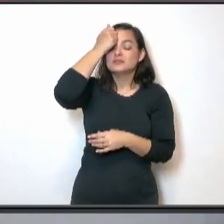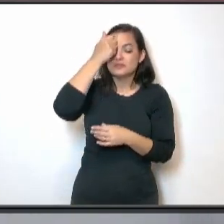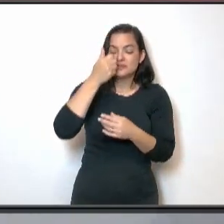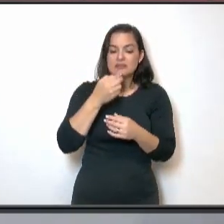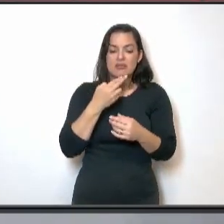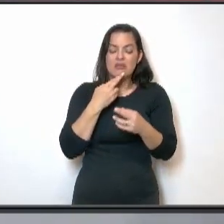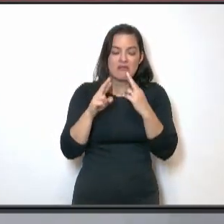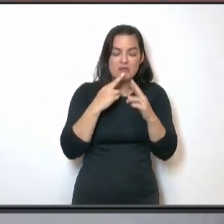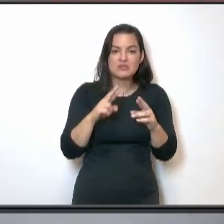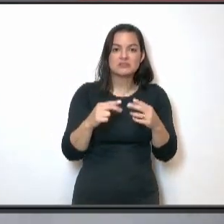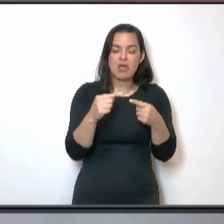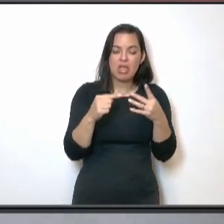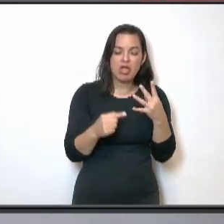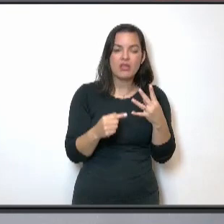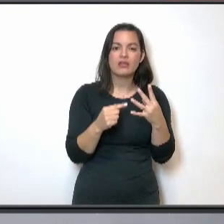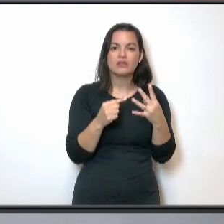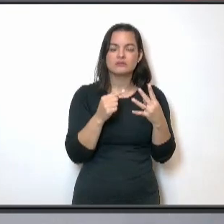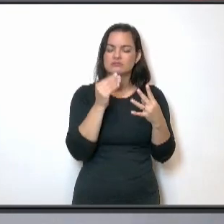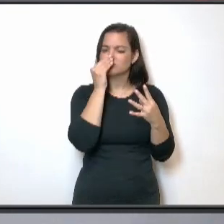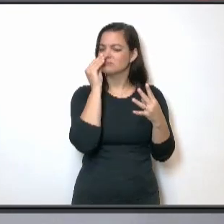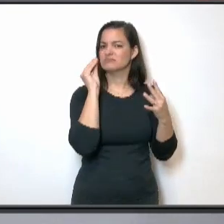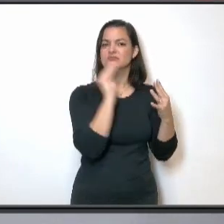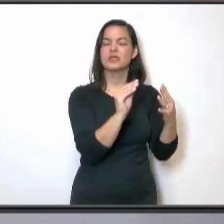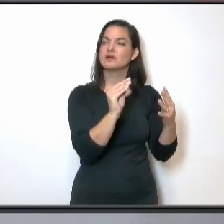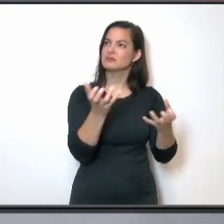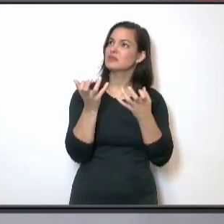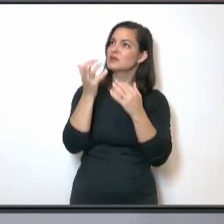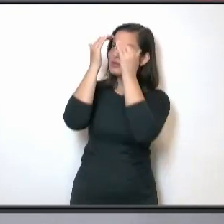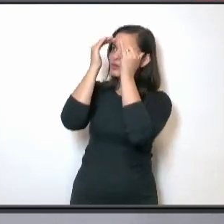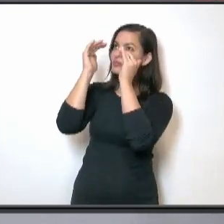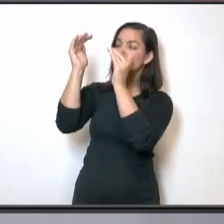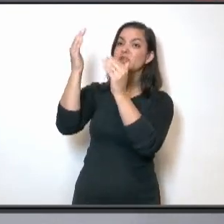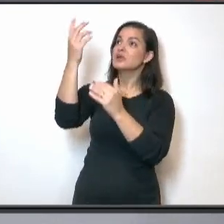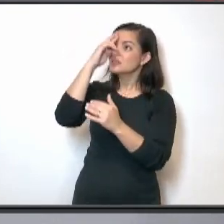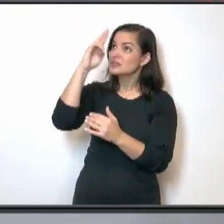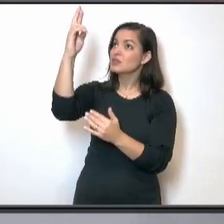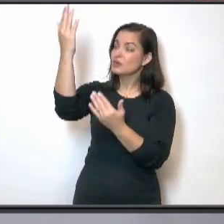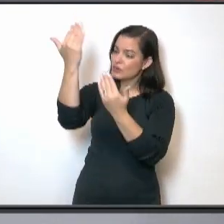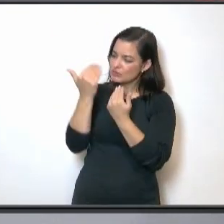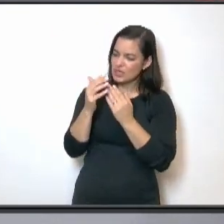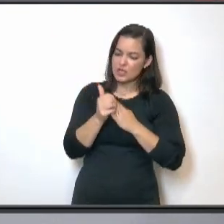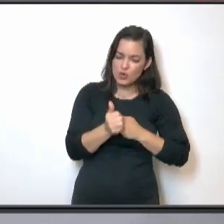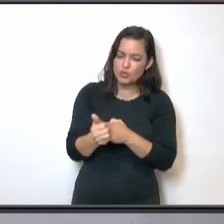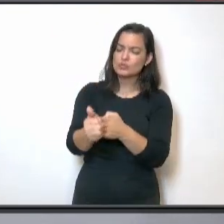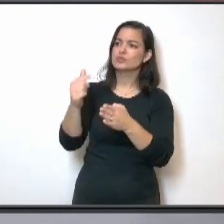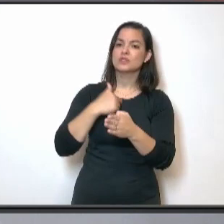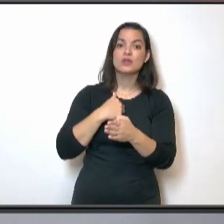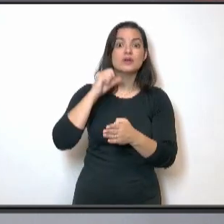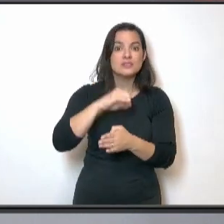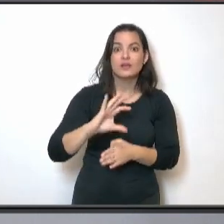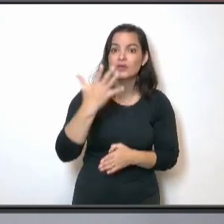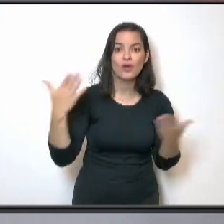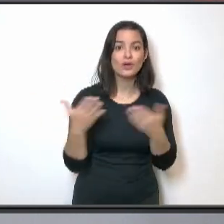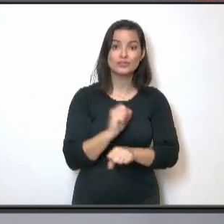você se entrega e você diz: Senhor, eu estou aqui para fazer a tua vontade, Senhor, me conduz. Ah, meus amados irmãos, se isso acontecer